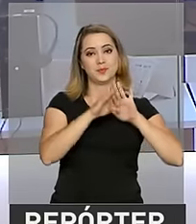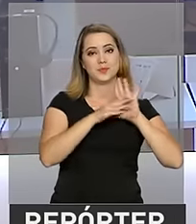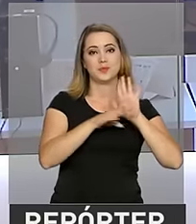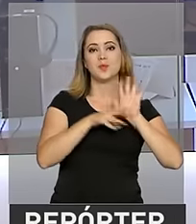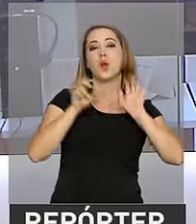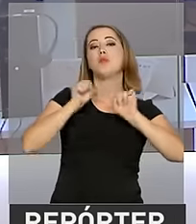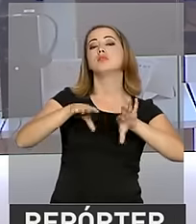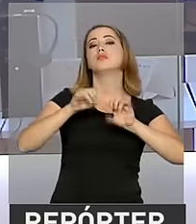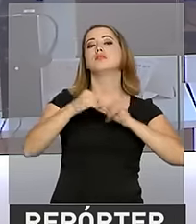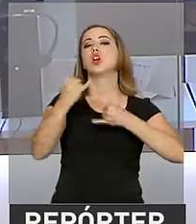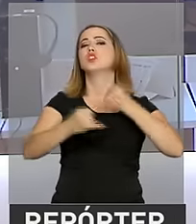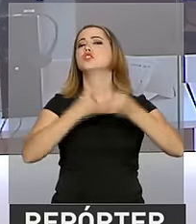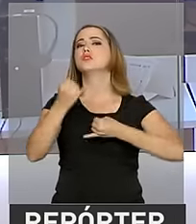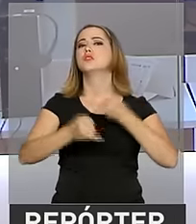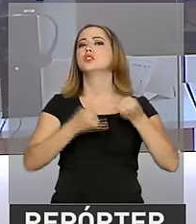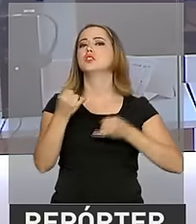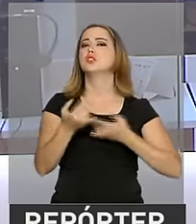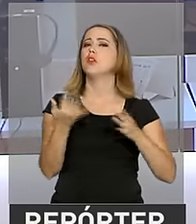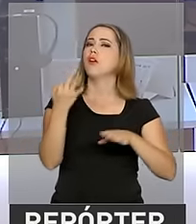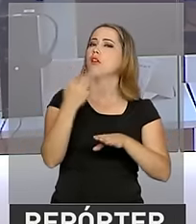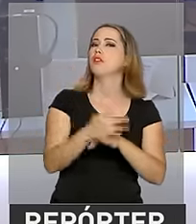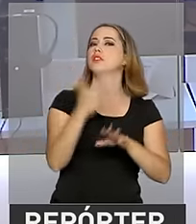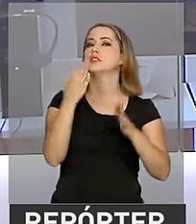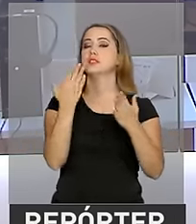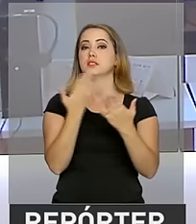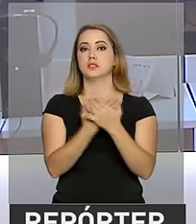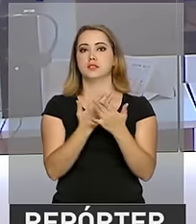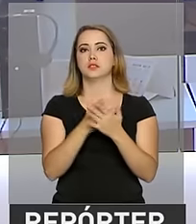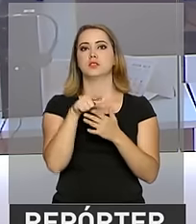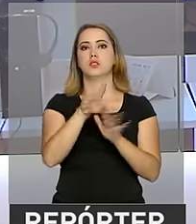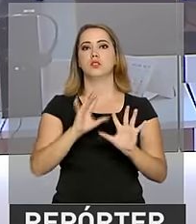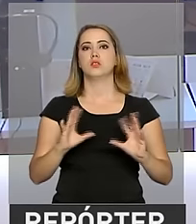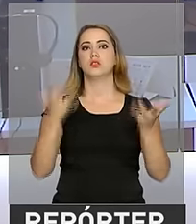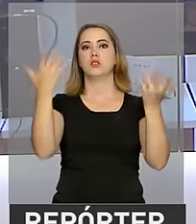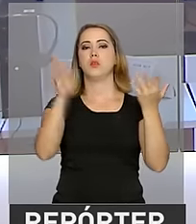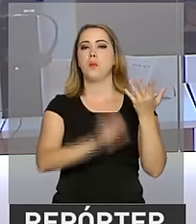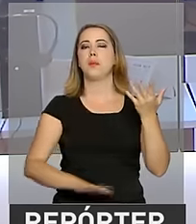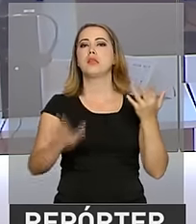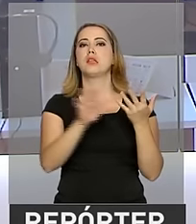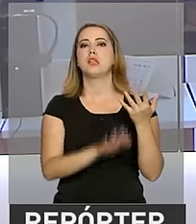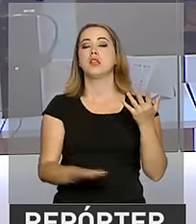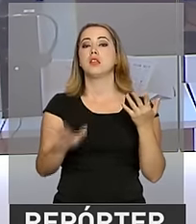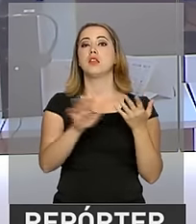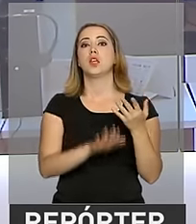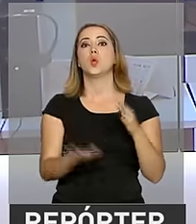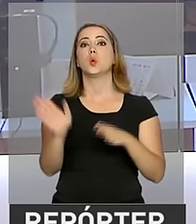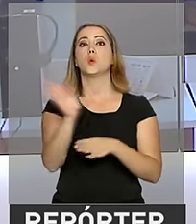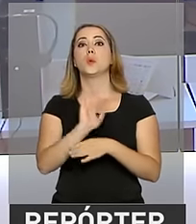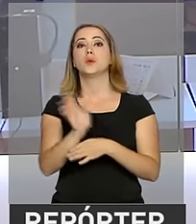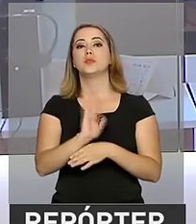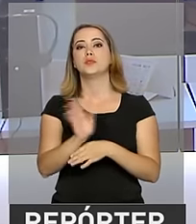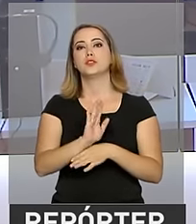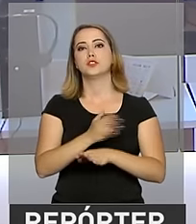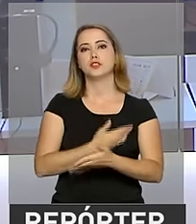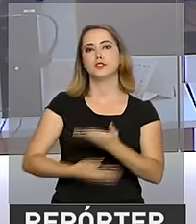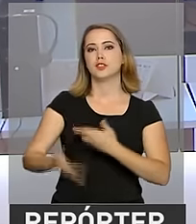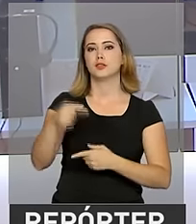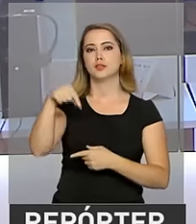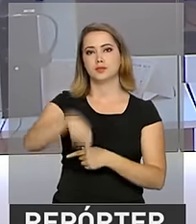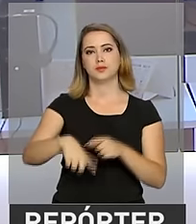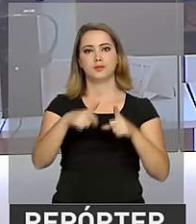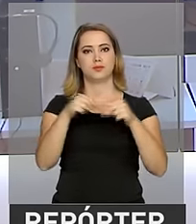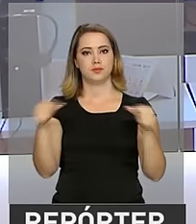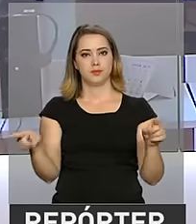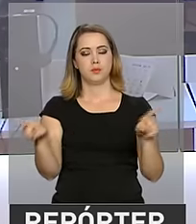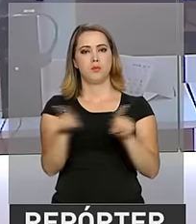e divertido para as férias escolares. É o Festival Internacional Pequeno Cineasta Itinerante, que acontece aqui em Brasília.